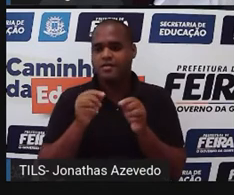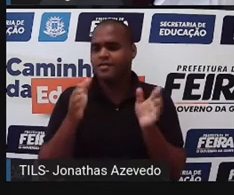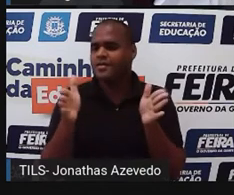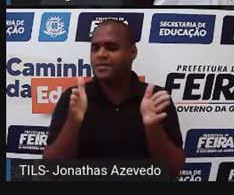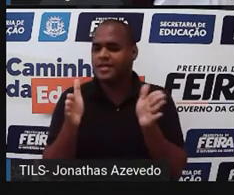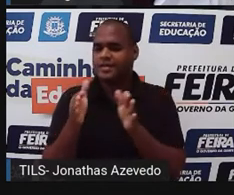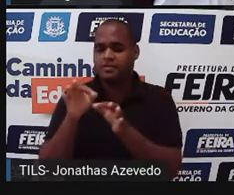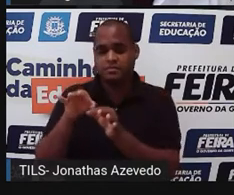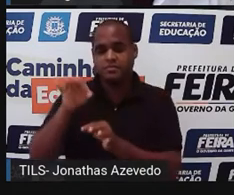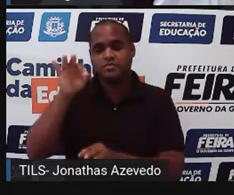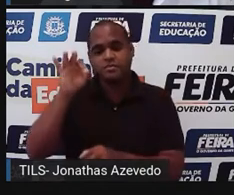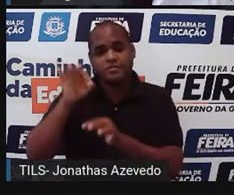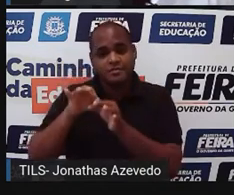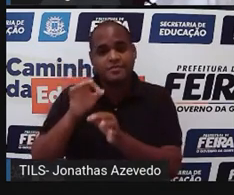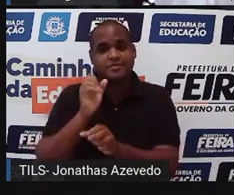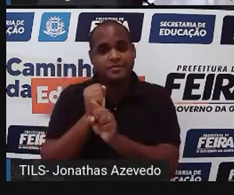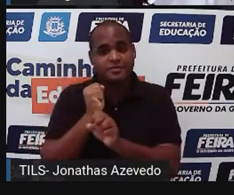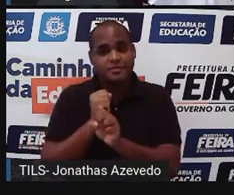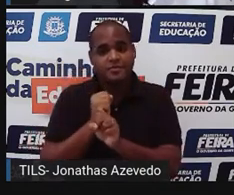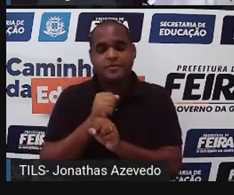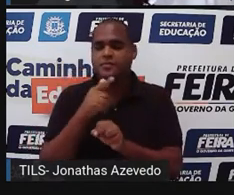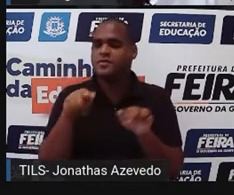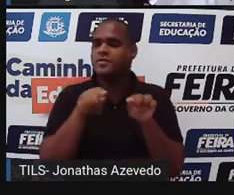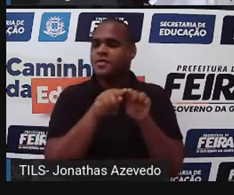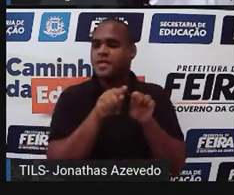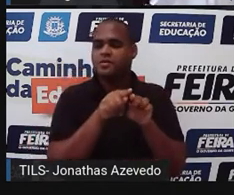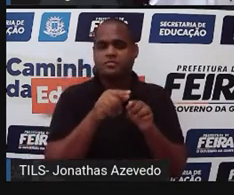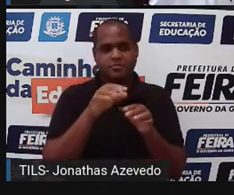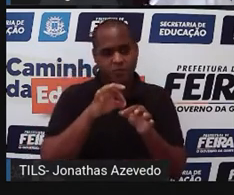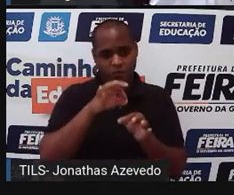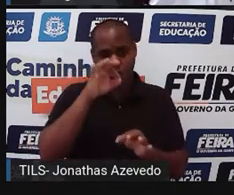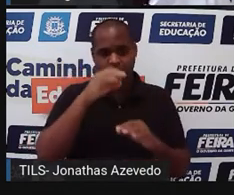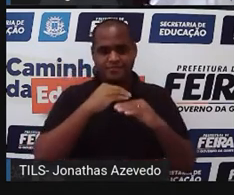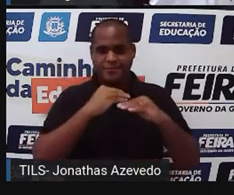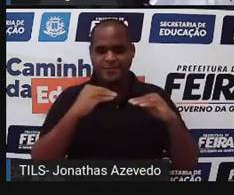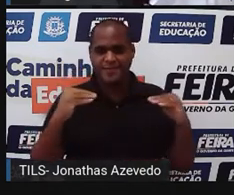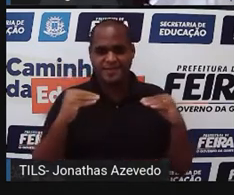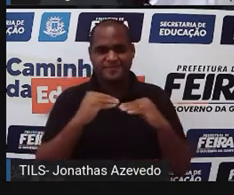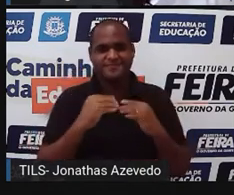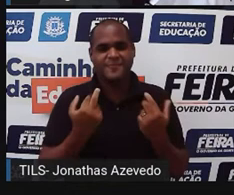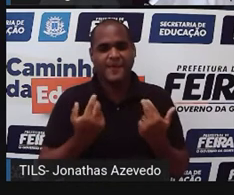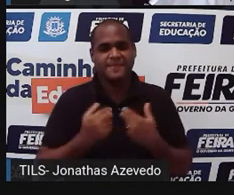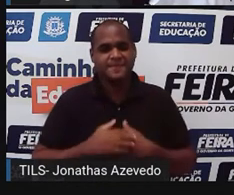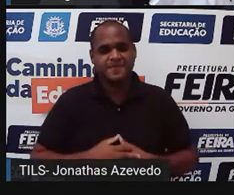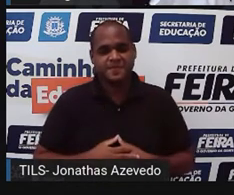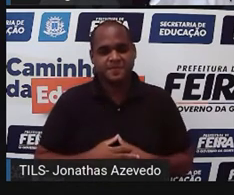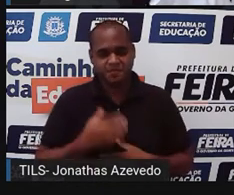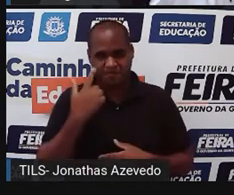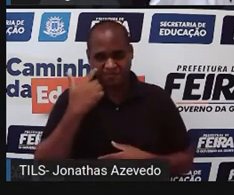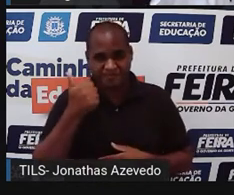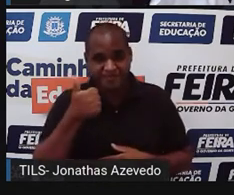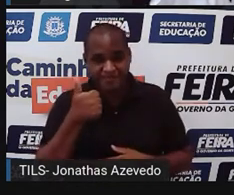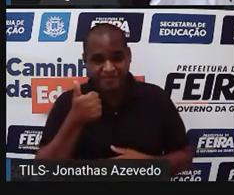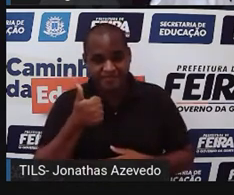comprimento Oi e a medida da altura Oi beleza